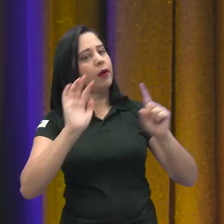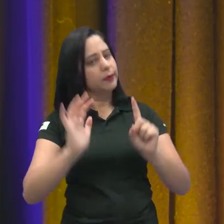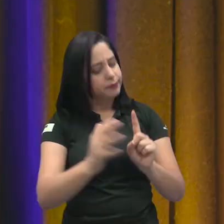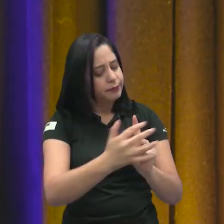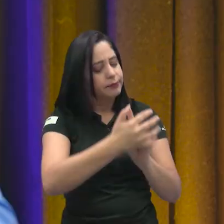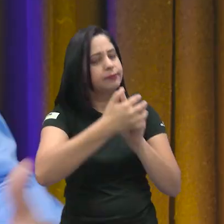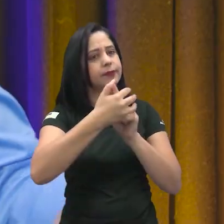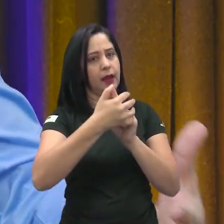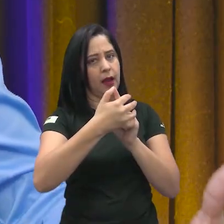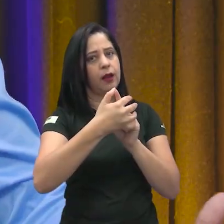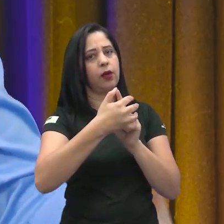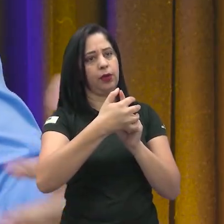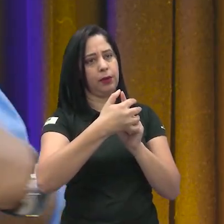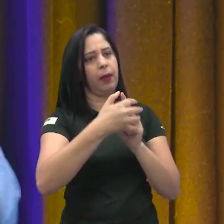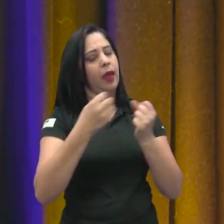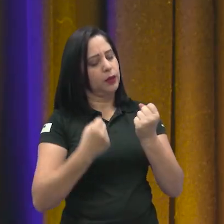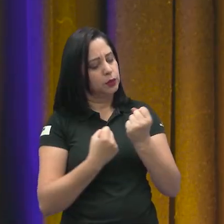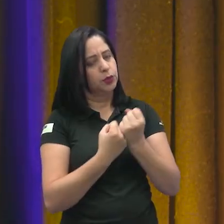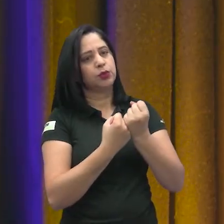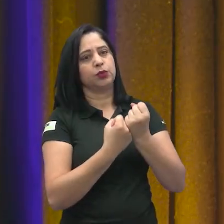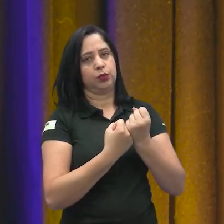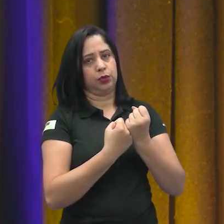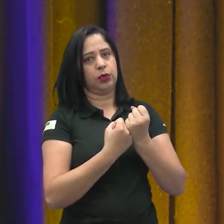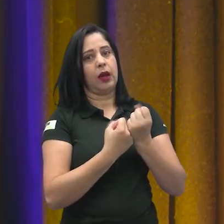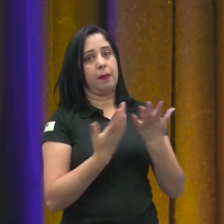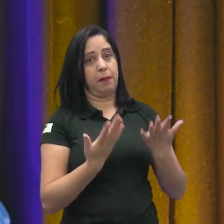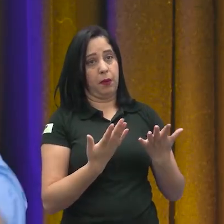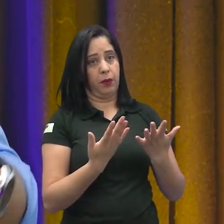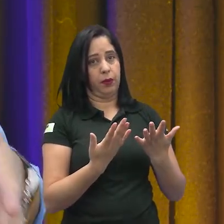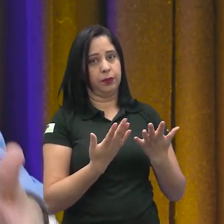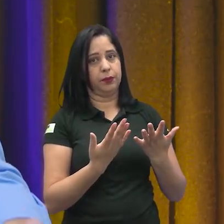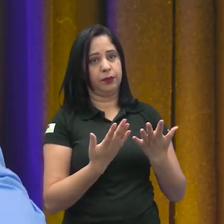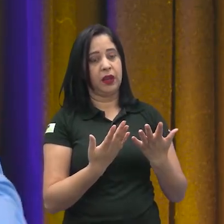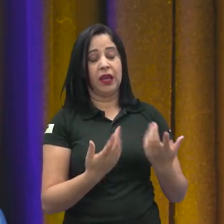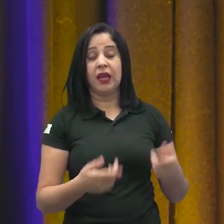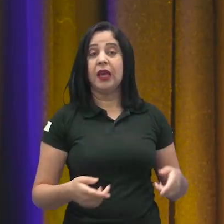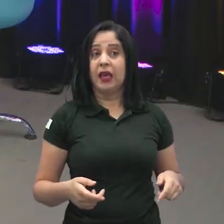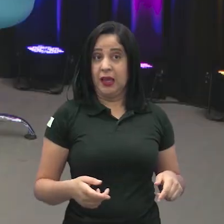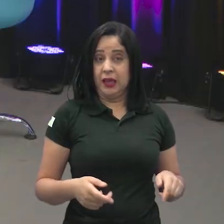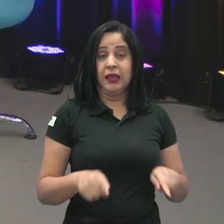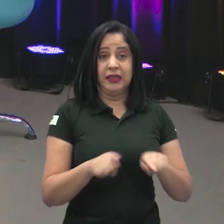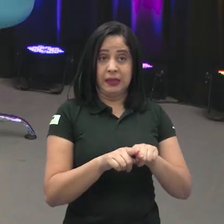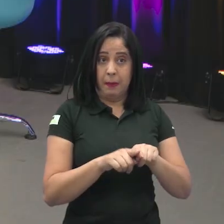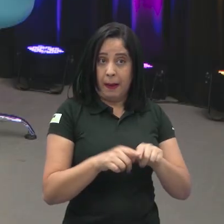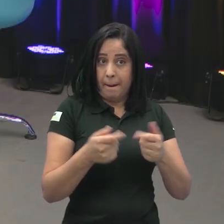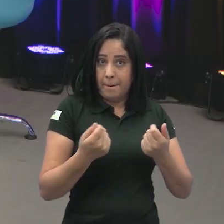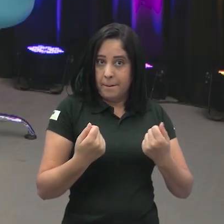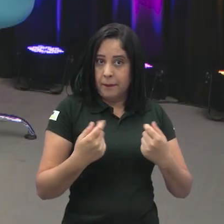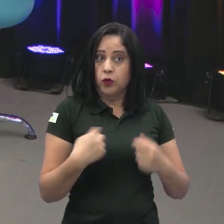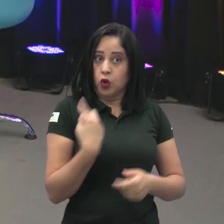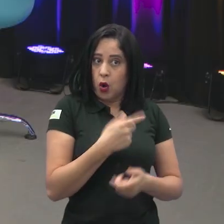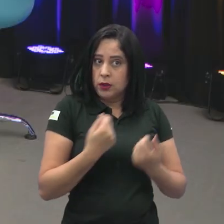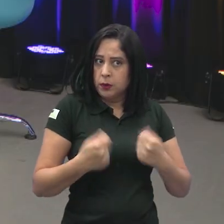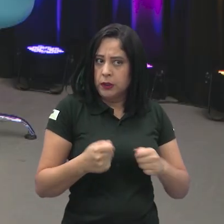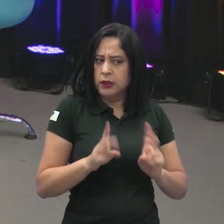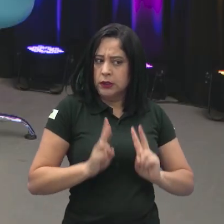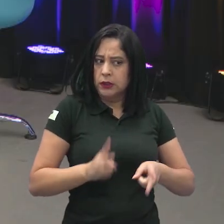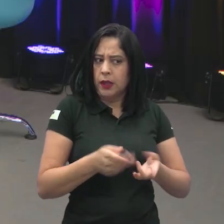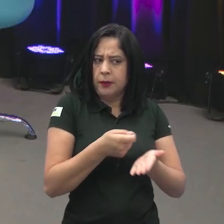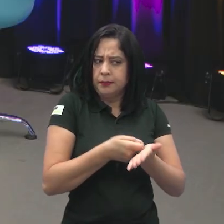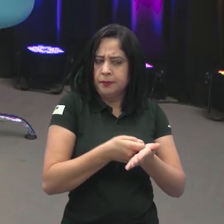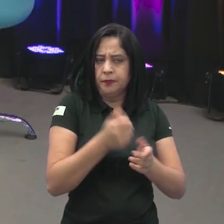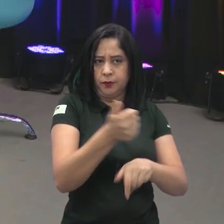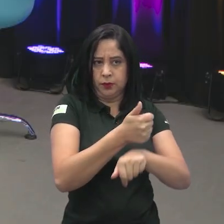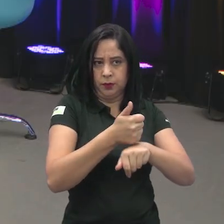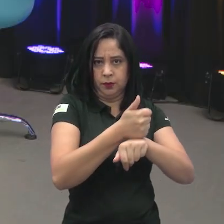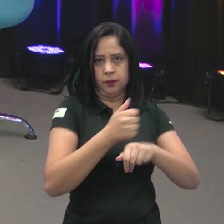mais apoiando e cobrando também dos nossos profissionais que mantenham essas premissas sempre embutidas na Secretaria de